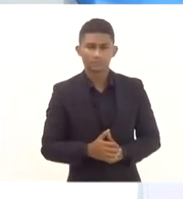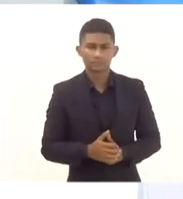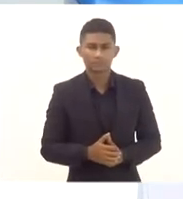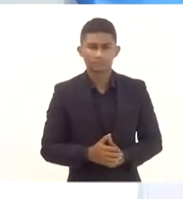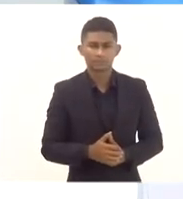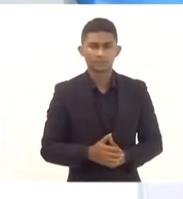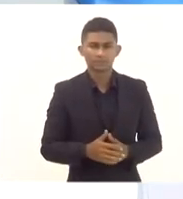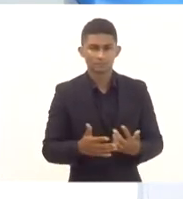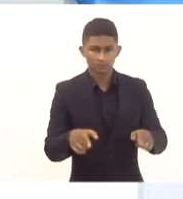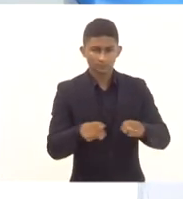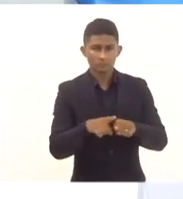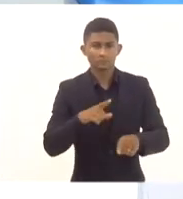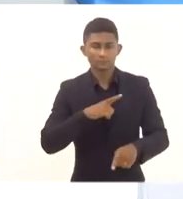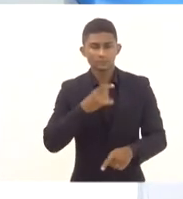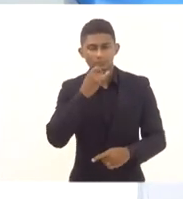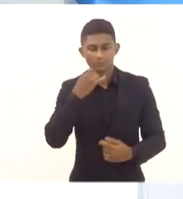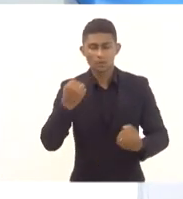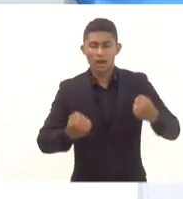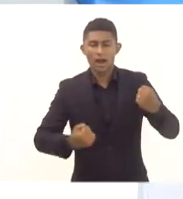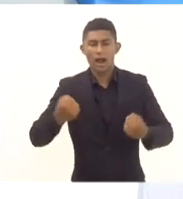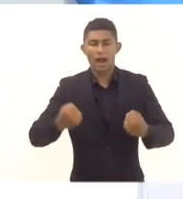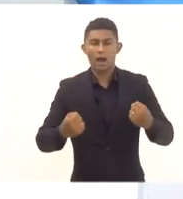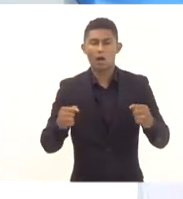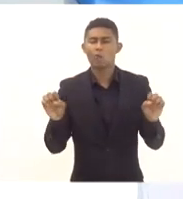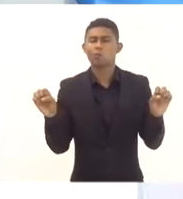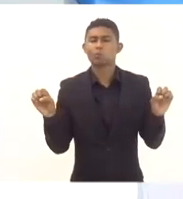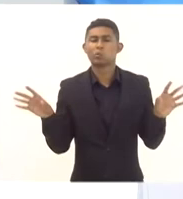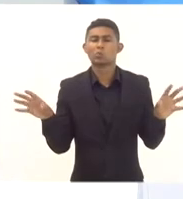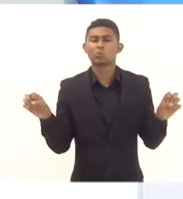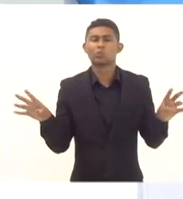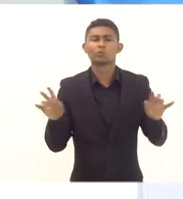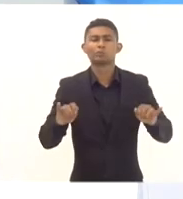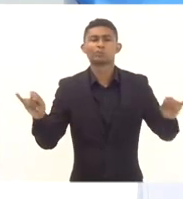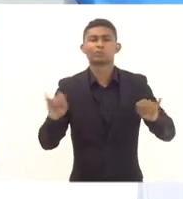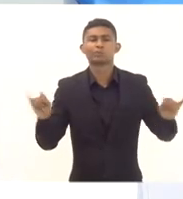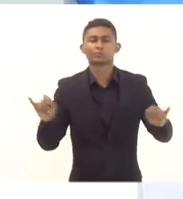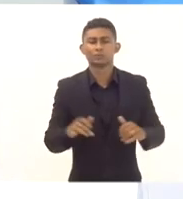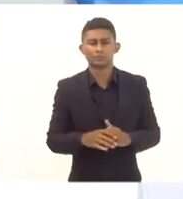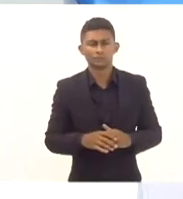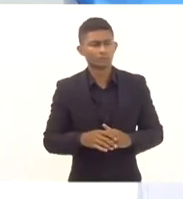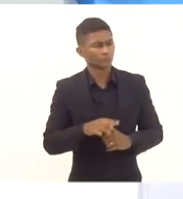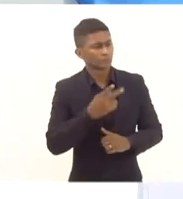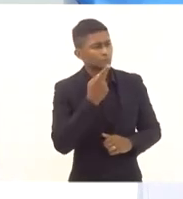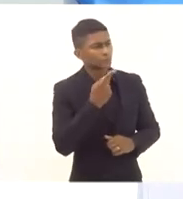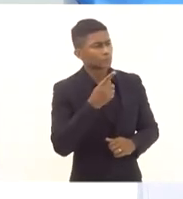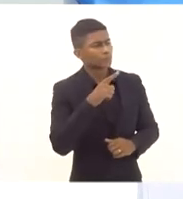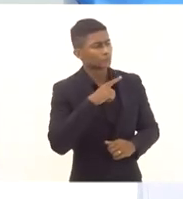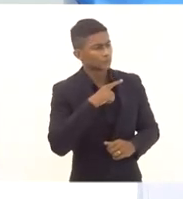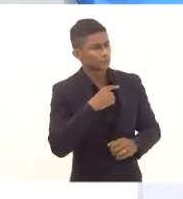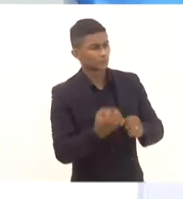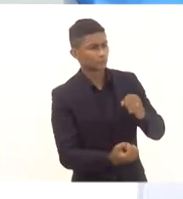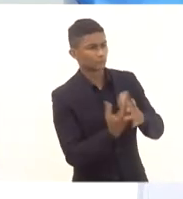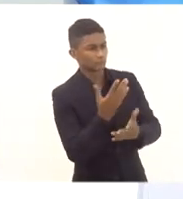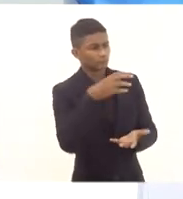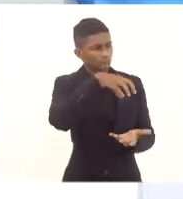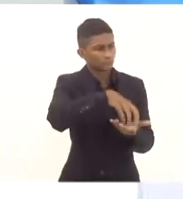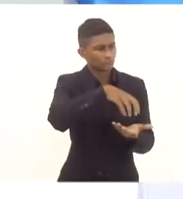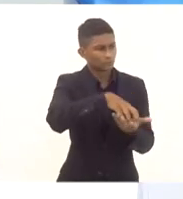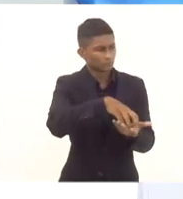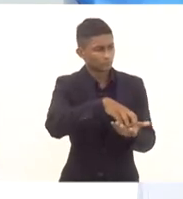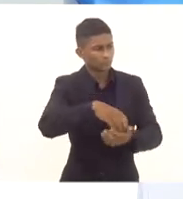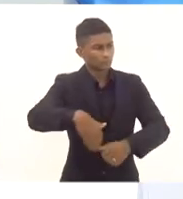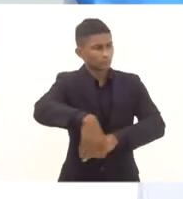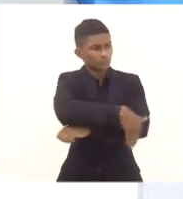se existe carro de som pode atendimento regionais aqui o senhor disse que foi aberto um posto de atendimento na Erasmo